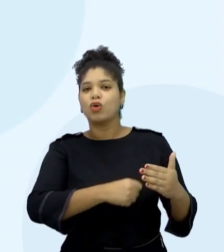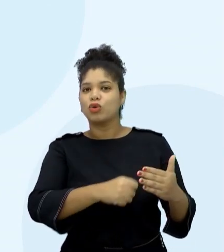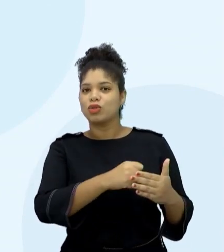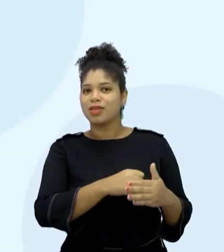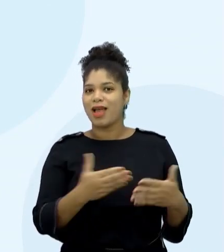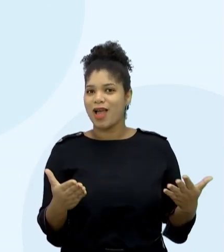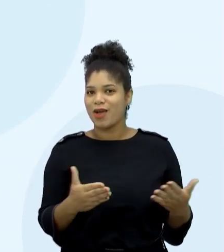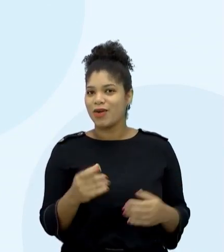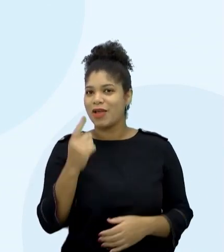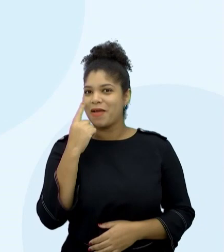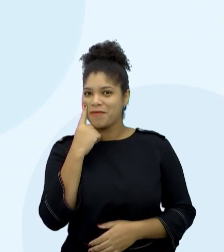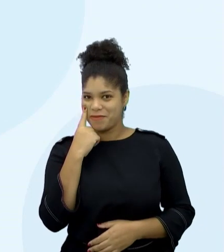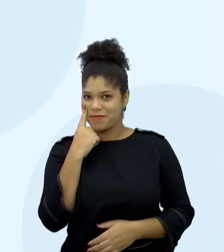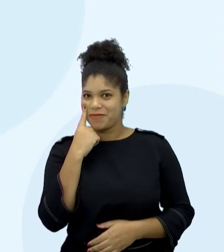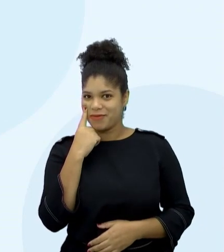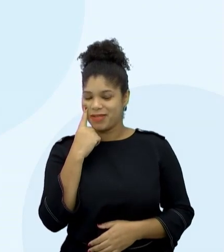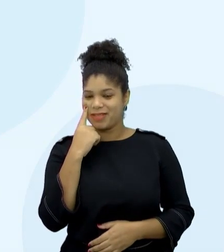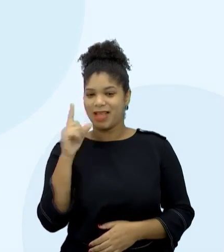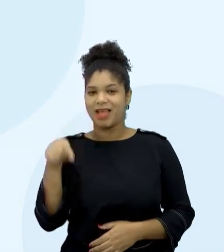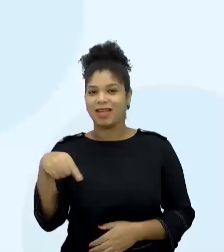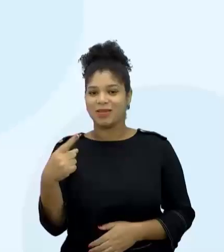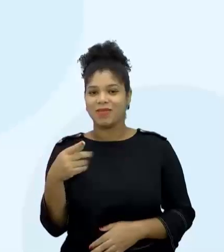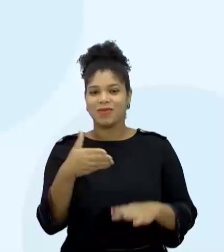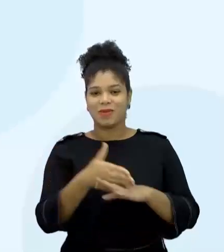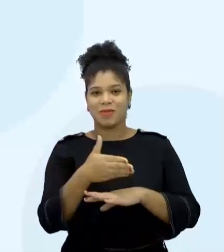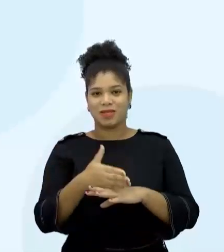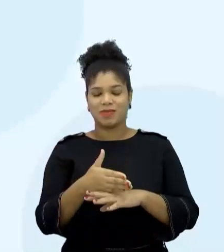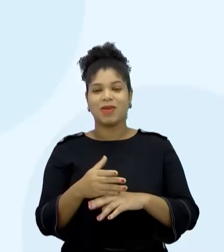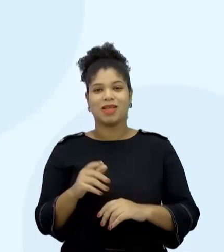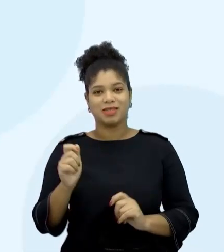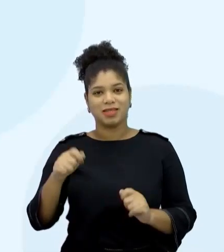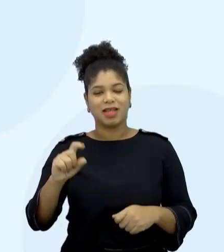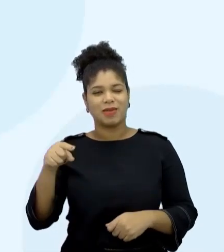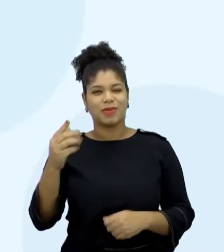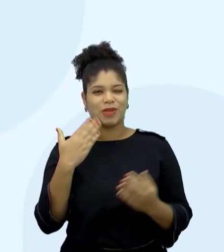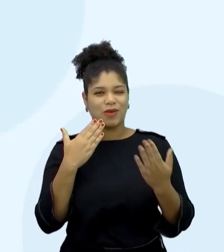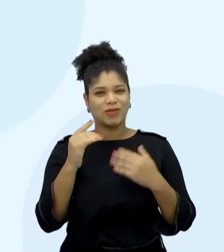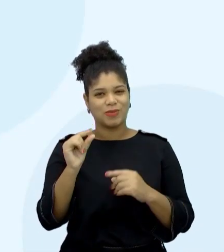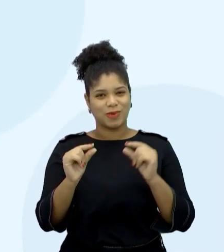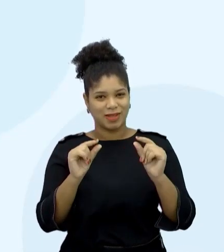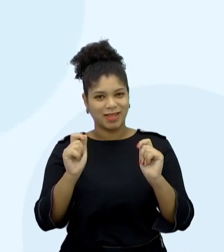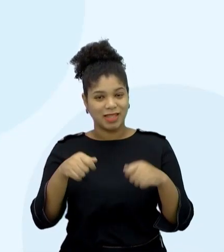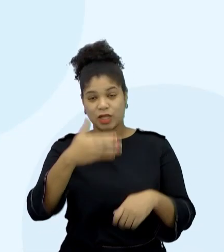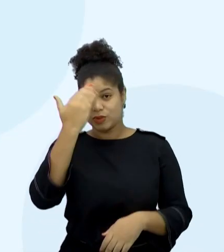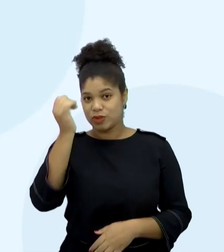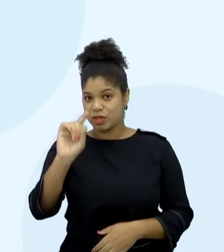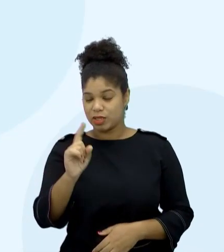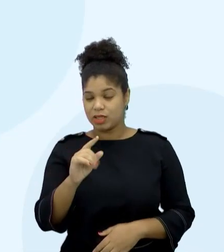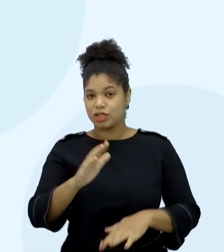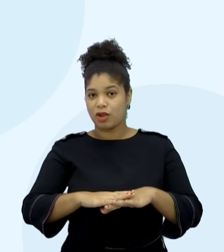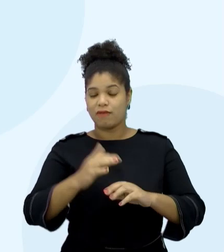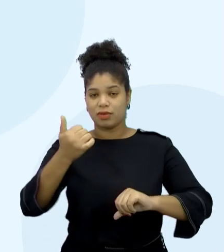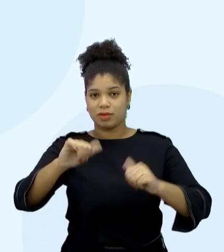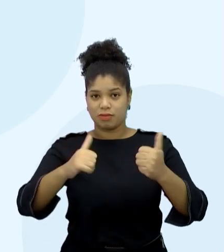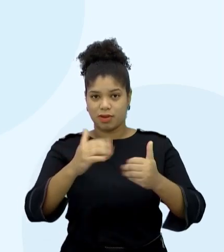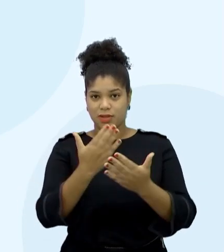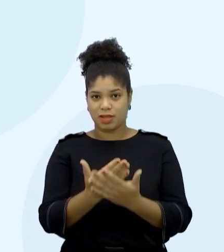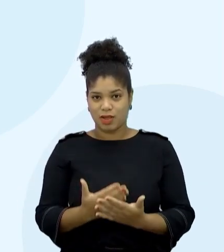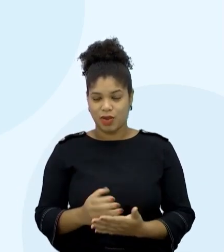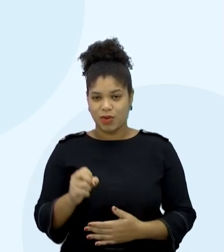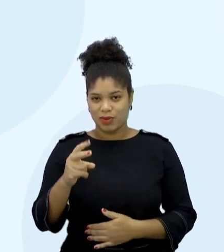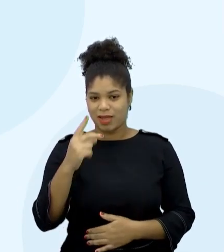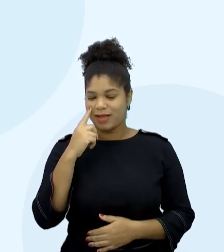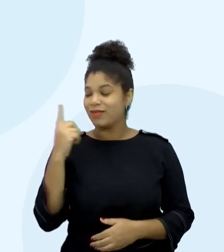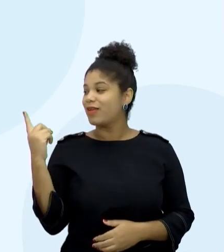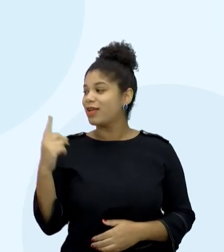você agora, você vai entrar aqui na participação comigo e a gente vai conversar aqui um pouquinho. Não esquece de fazer a avaliação da aula, está